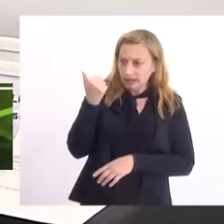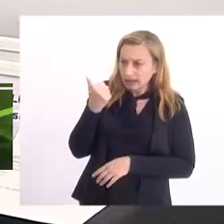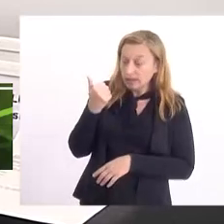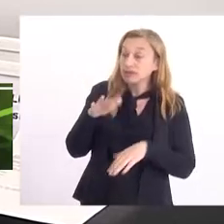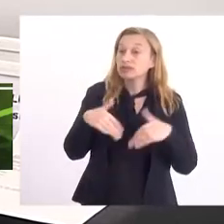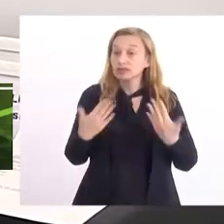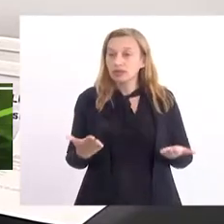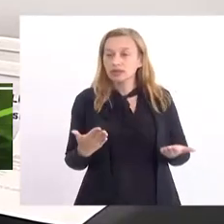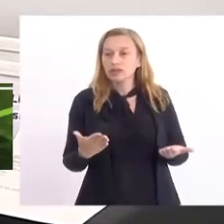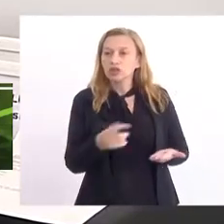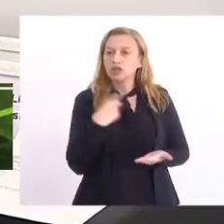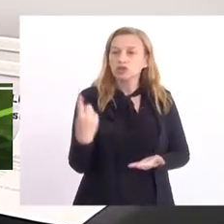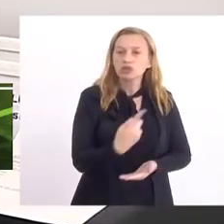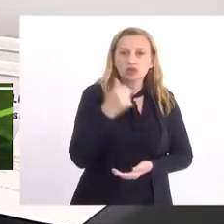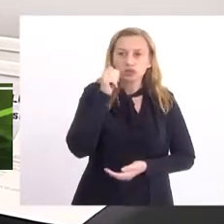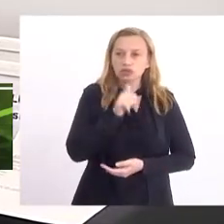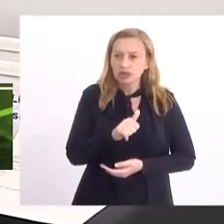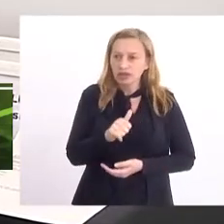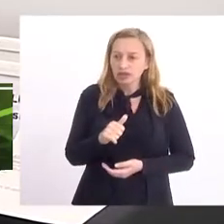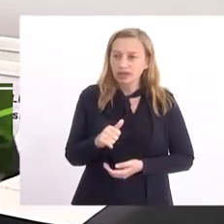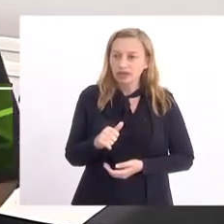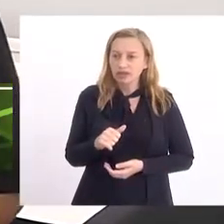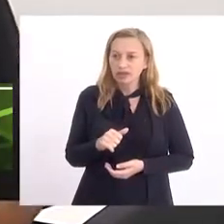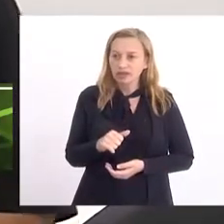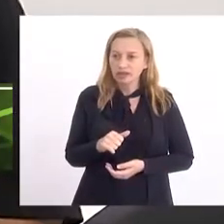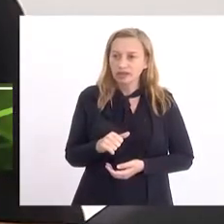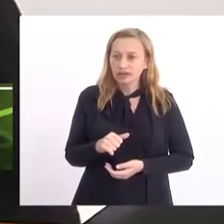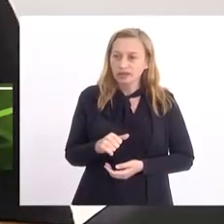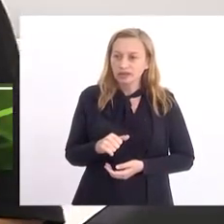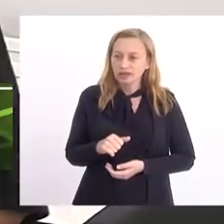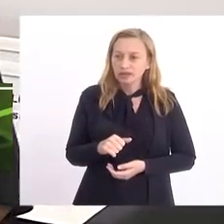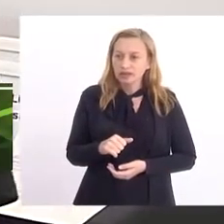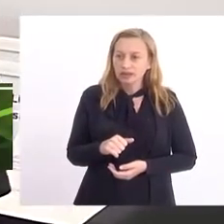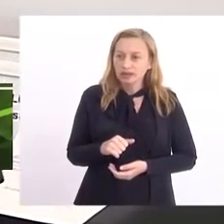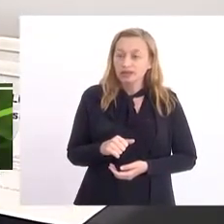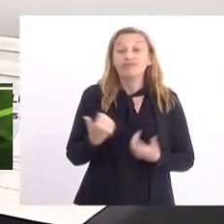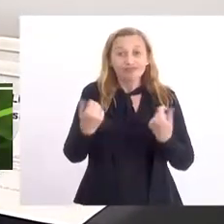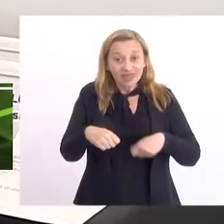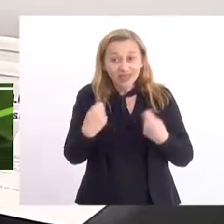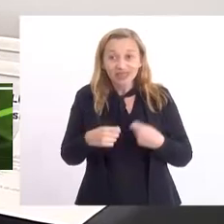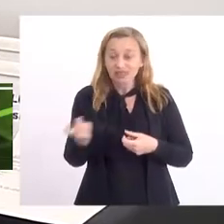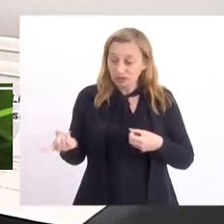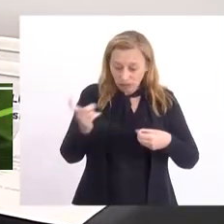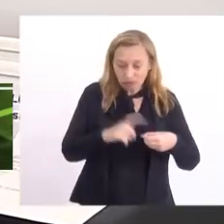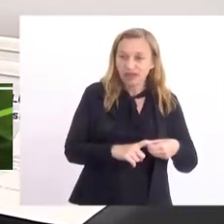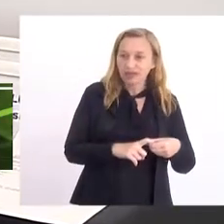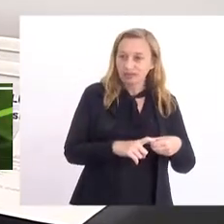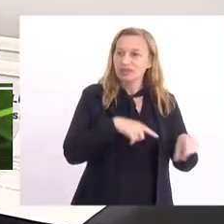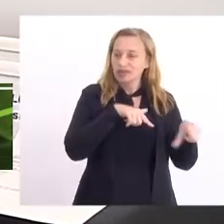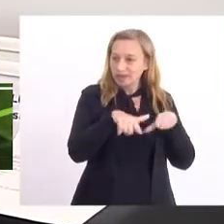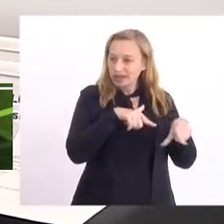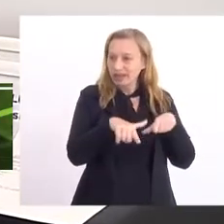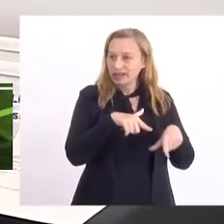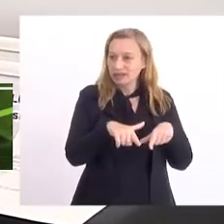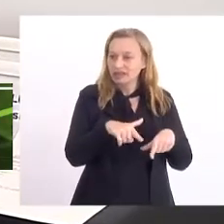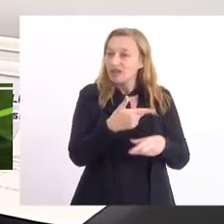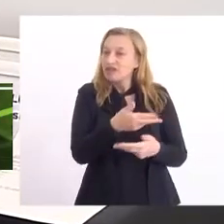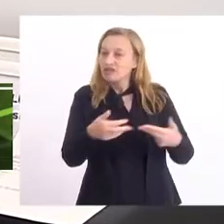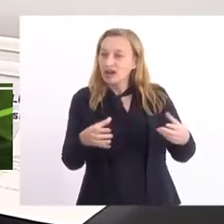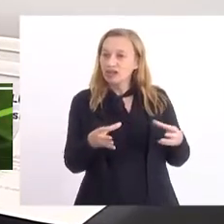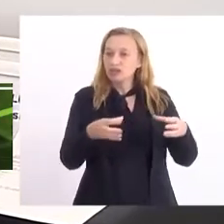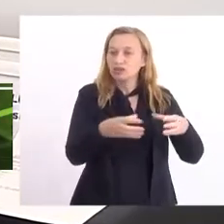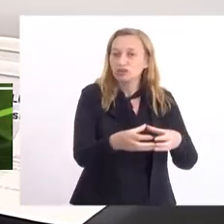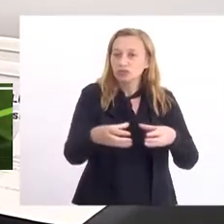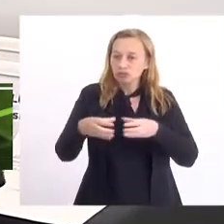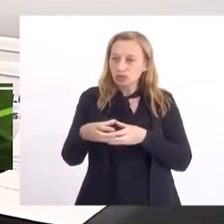assim, nós mulheres, nós FEMs, eu falo pelas FEMs, a gente precisa voltar para o PAC. Vão ter várias unidades